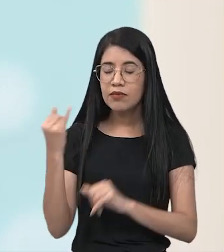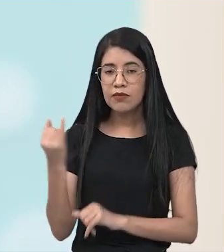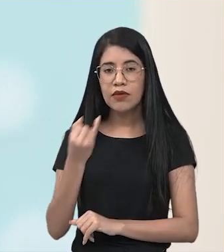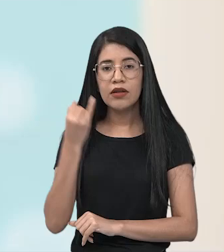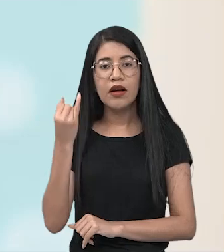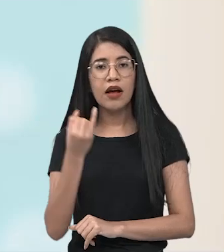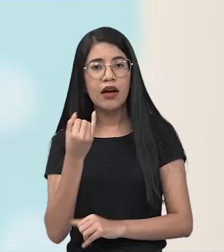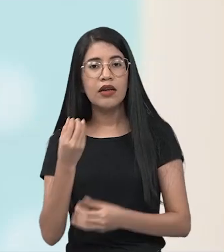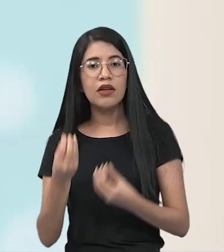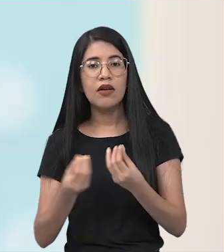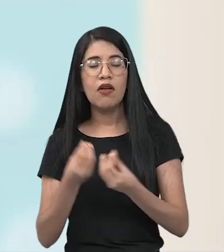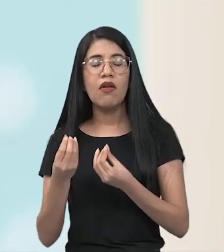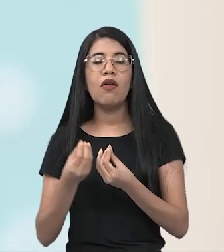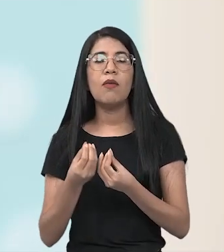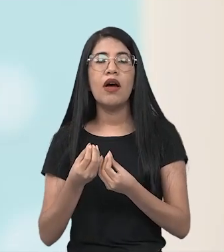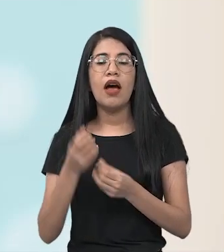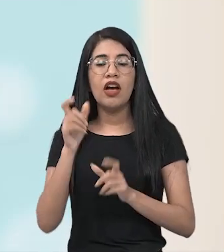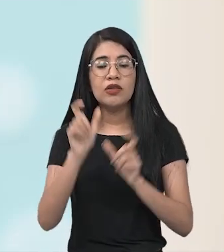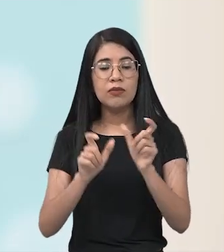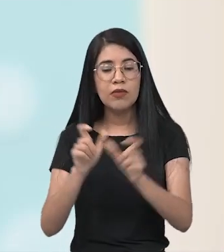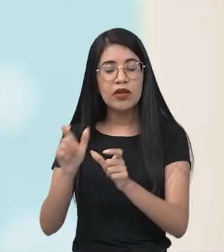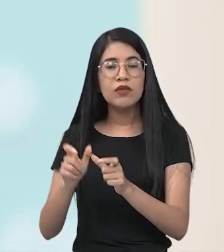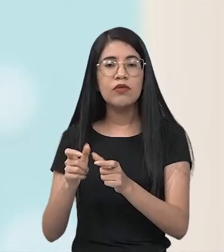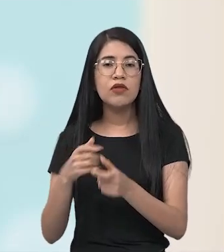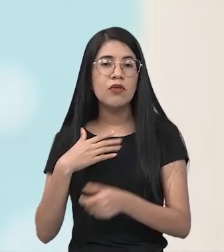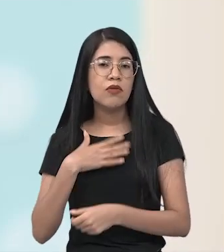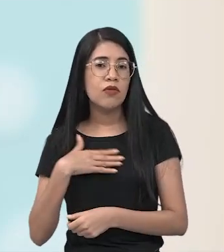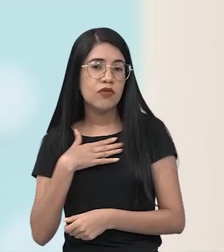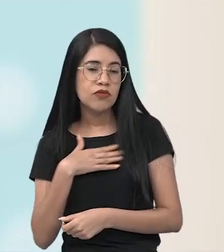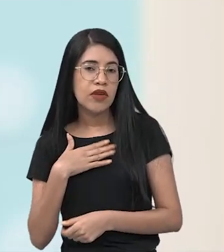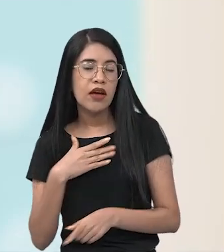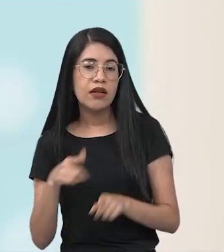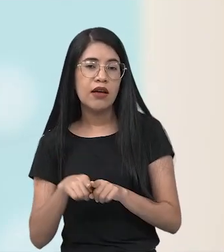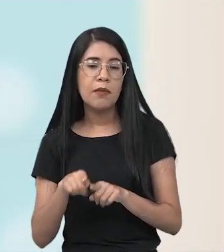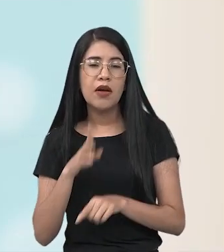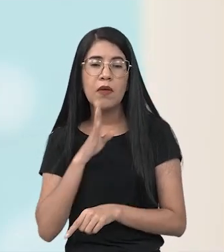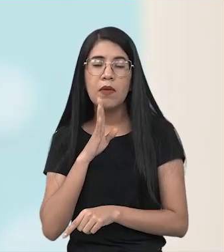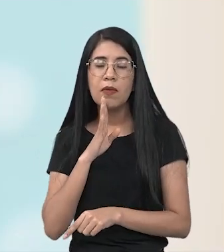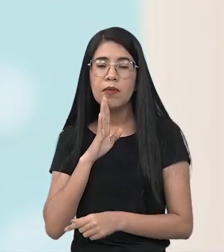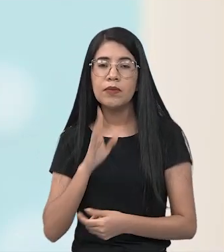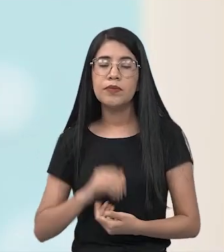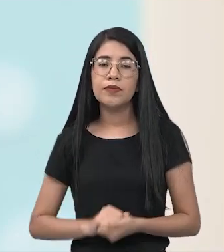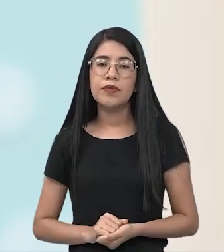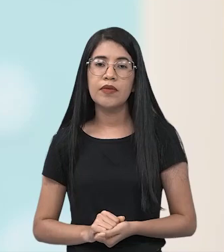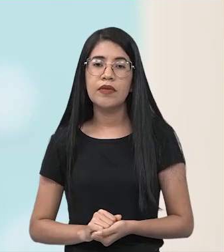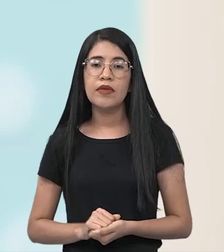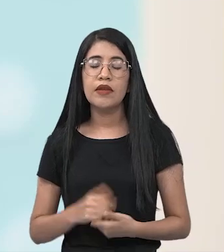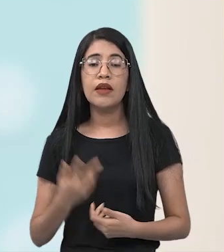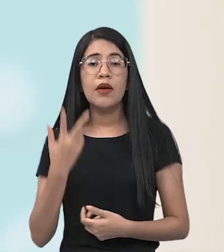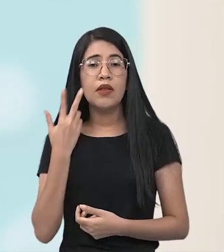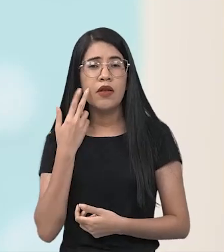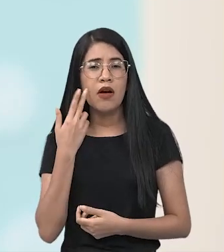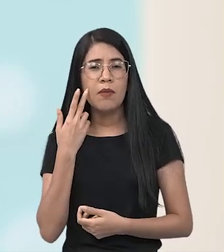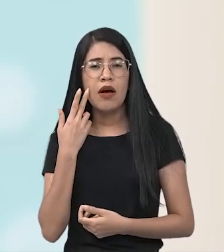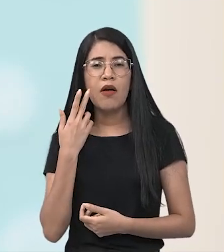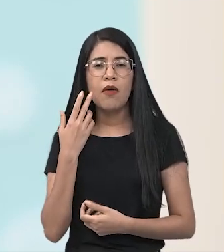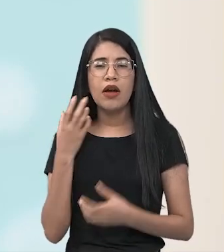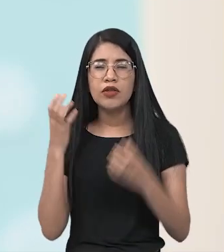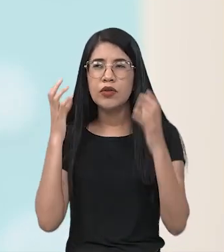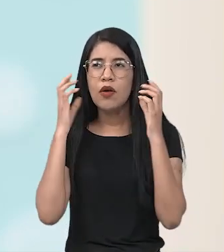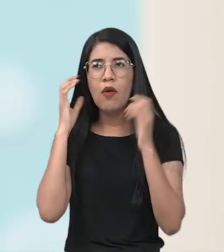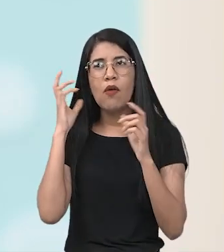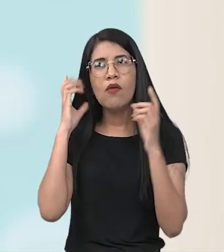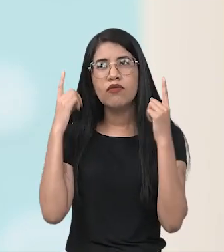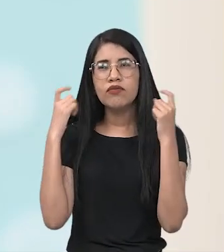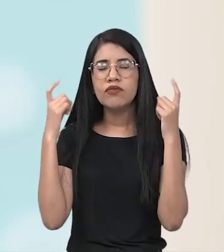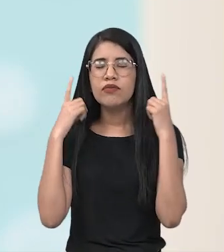cair, né, nas graças da massa, digamos assim, para o povo conhecer. E é comum quando a gente escute, aí você